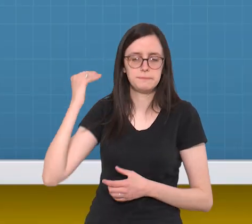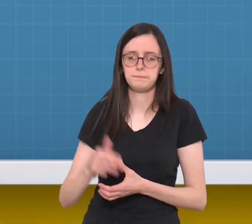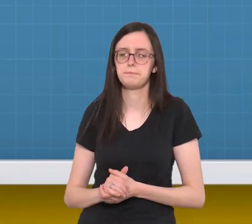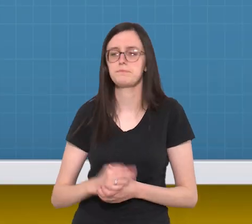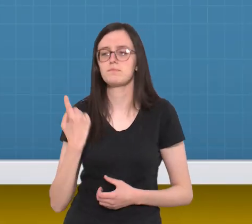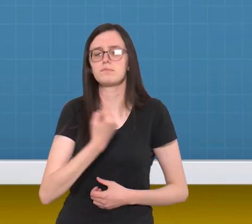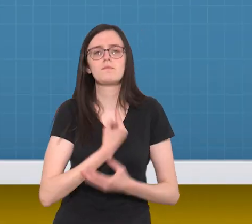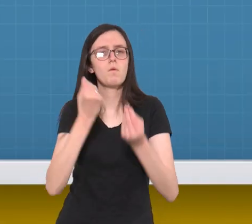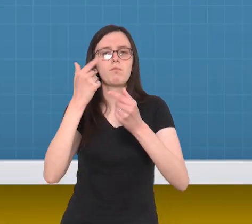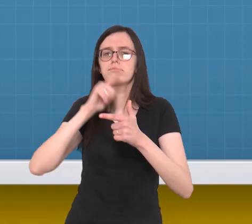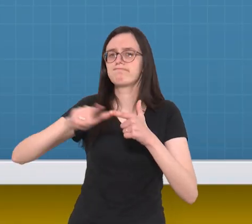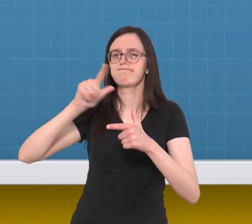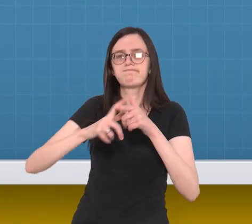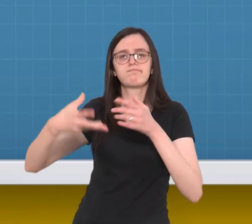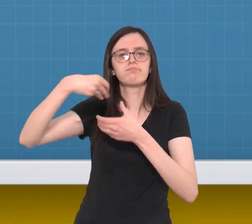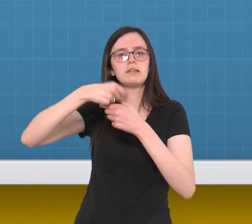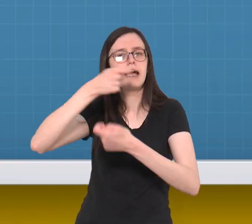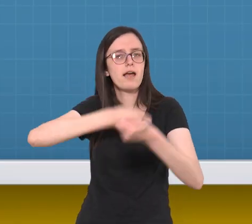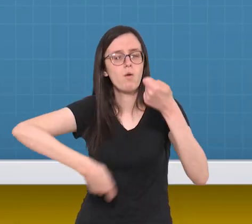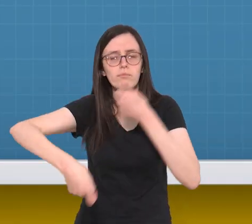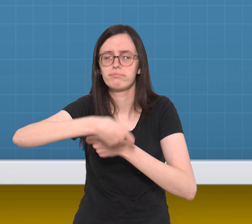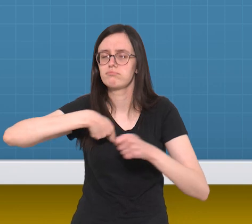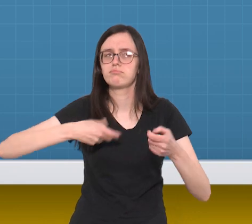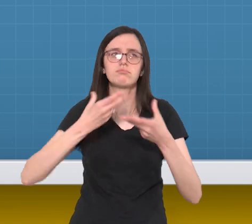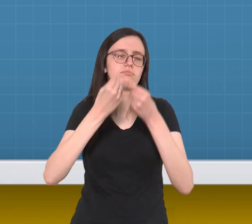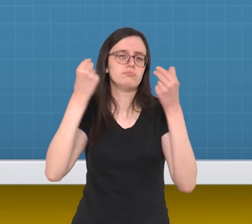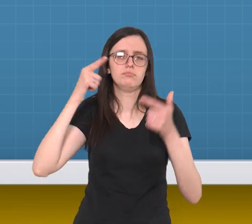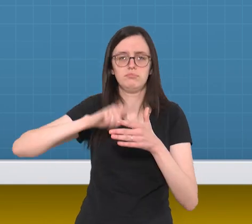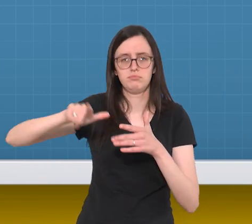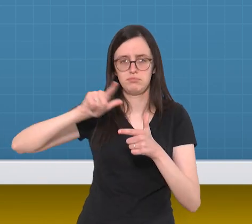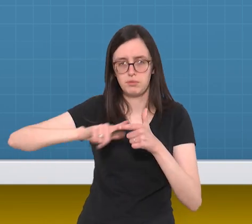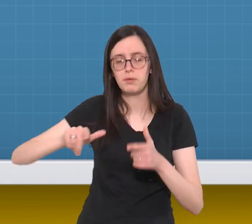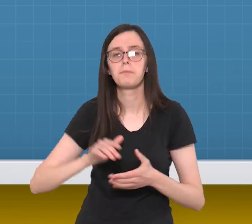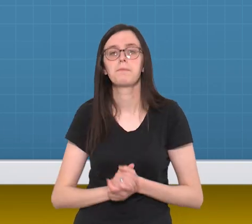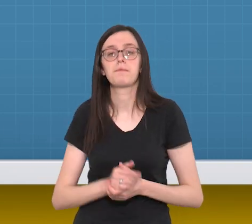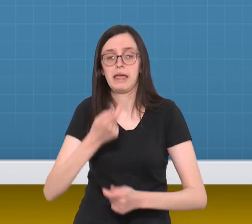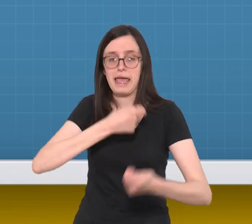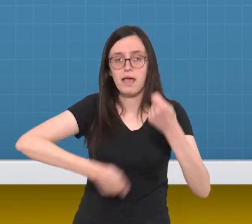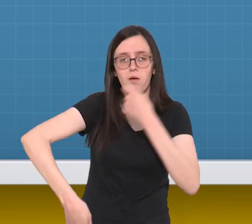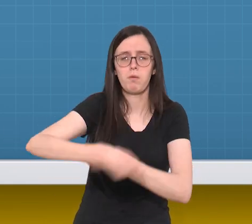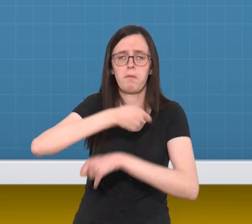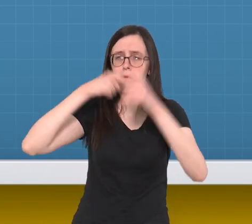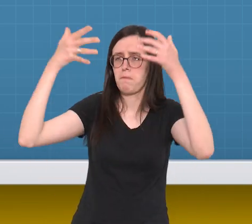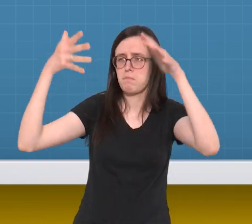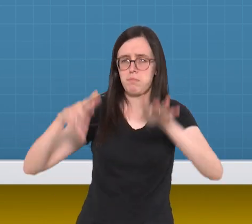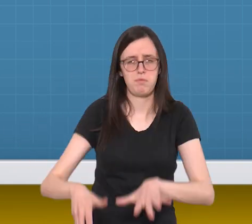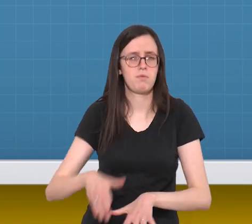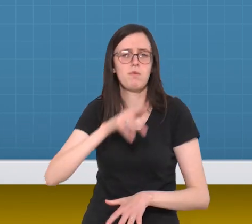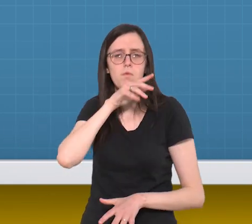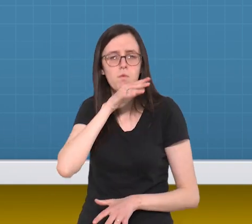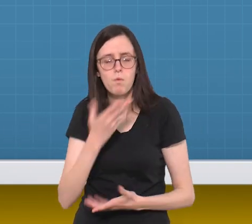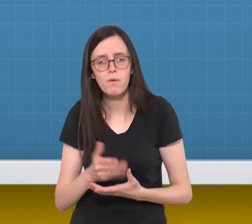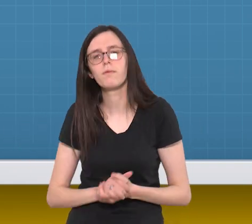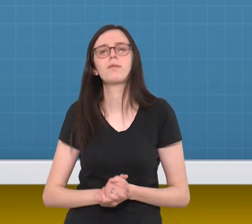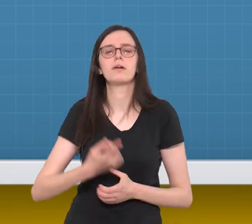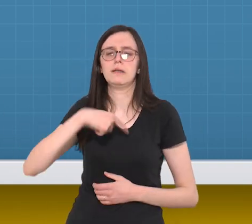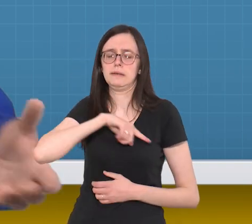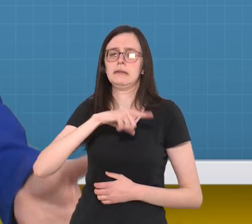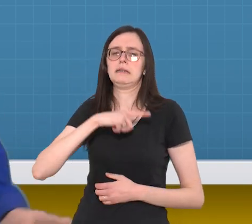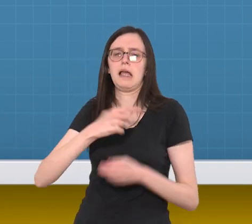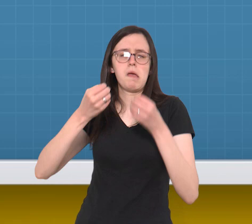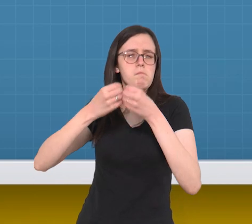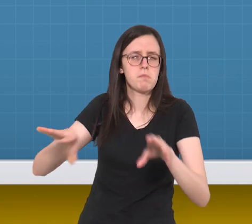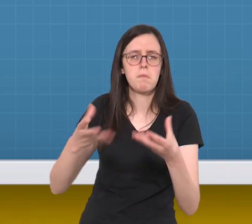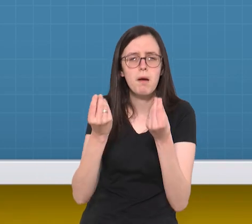Nós tivemos muitos problemas na economia, uma série de tropeços, né? A economia teve uma grande queda, nós tivemos